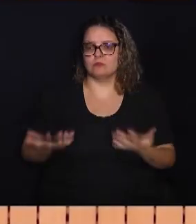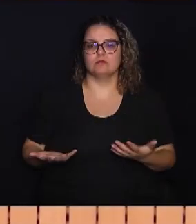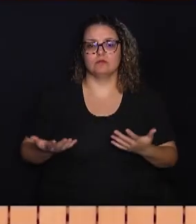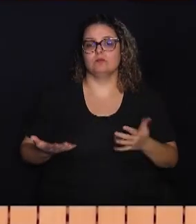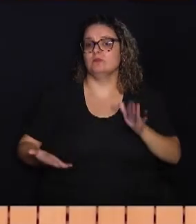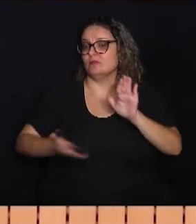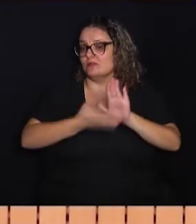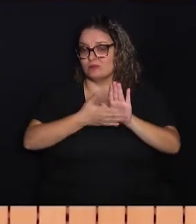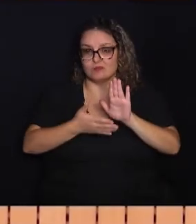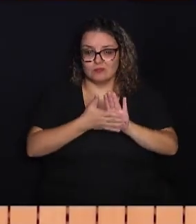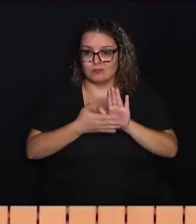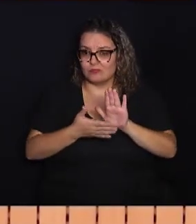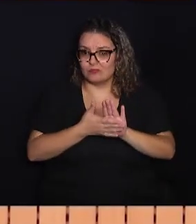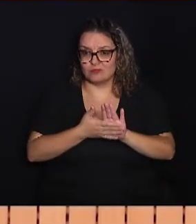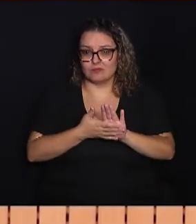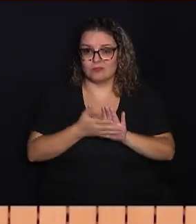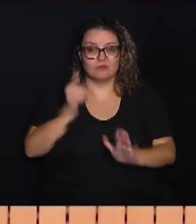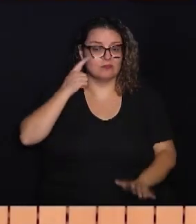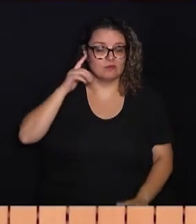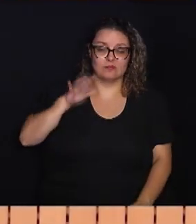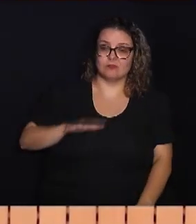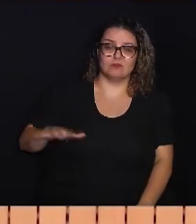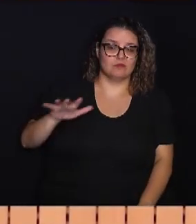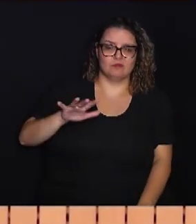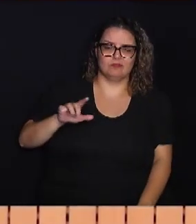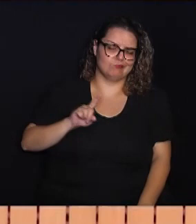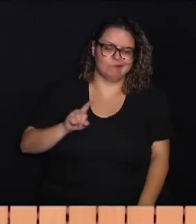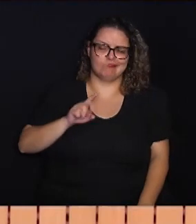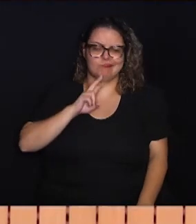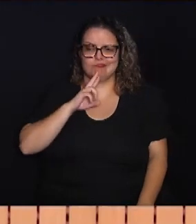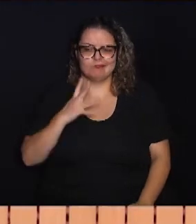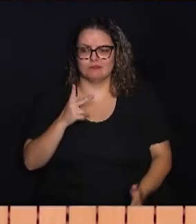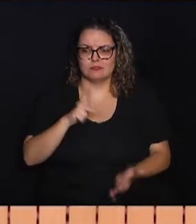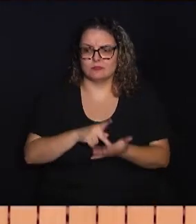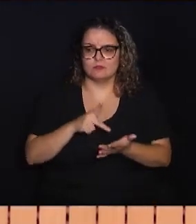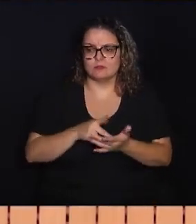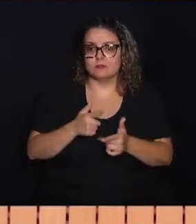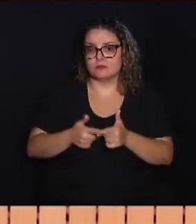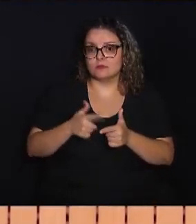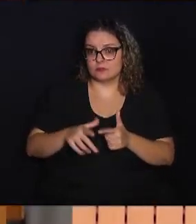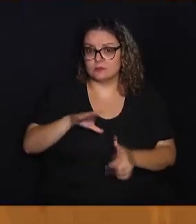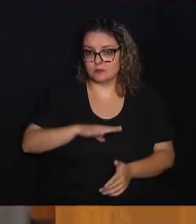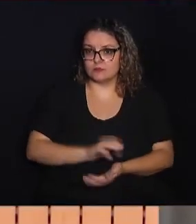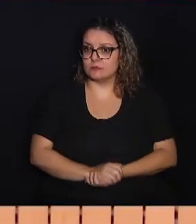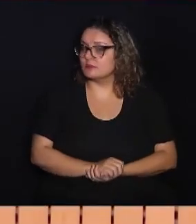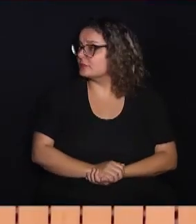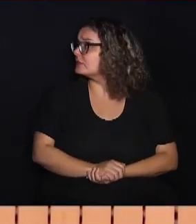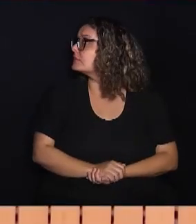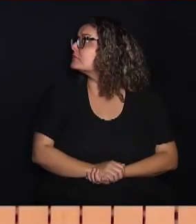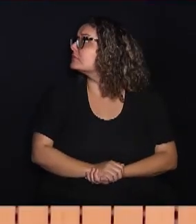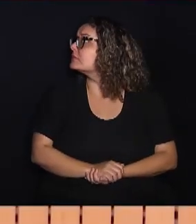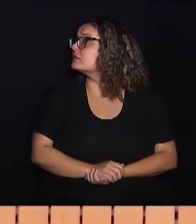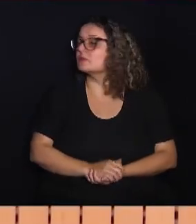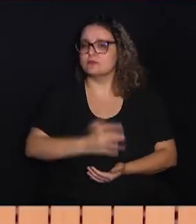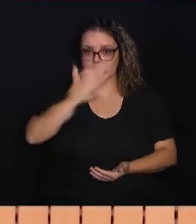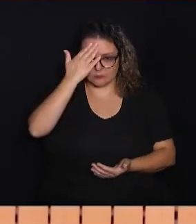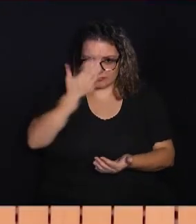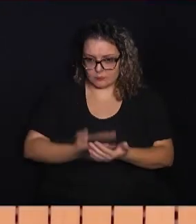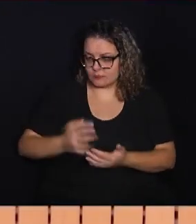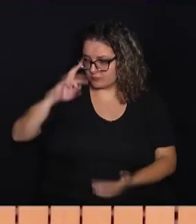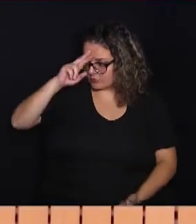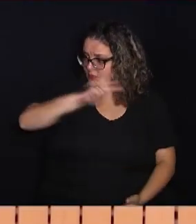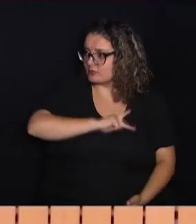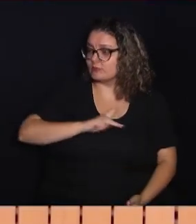propostas e de ideias que não resolvem os verdadeiros problemas da cidade eu acredito senhor presidente que foi